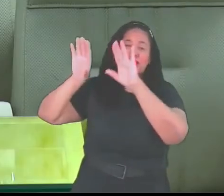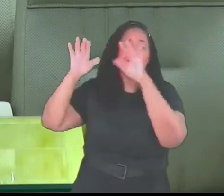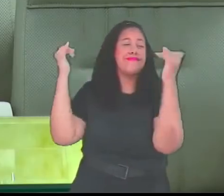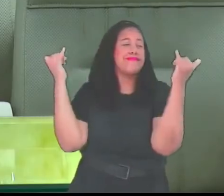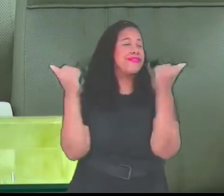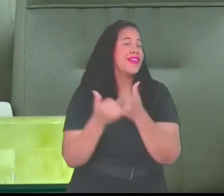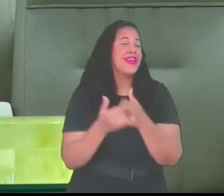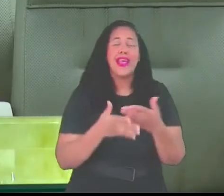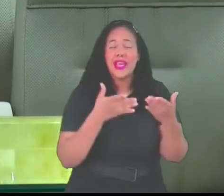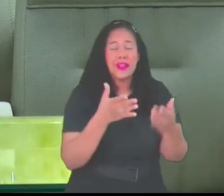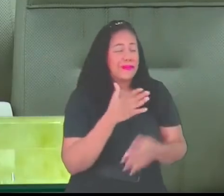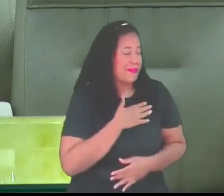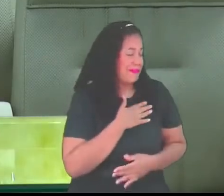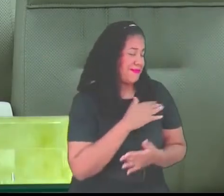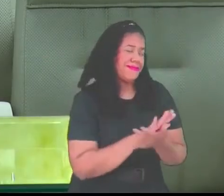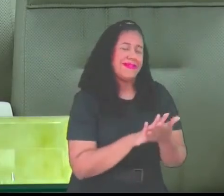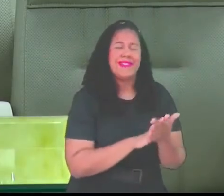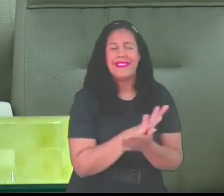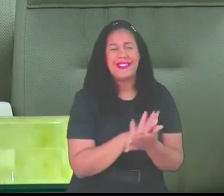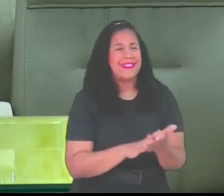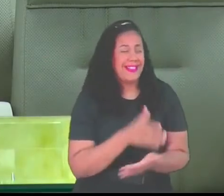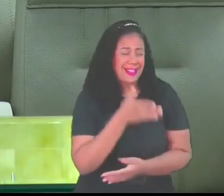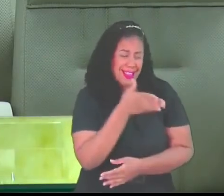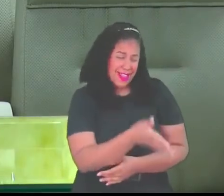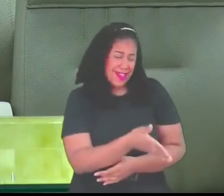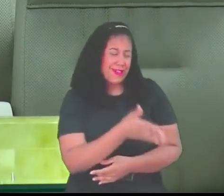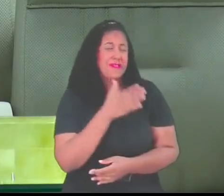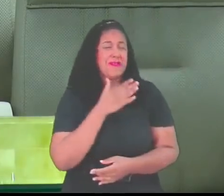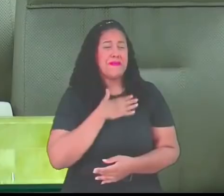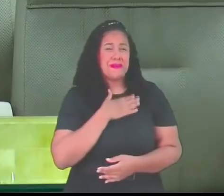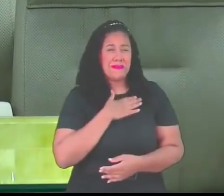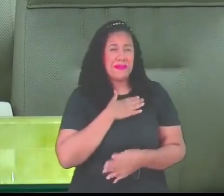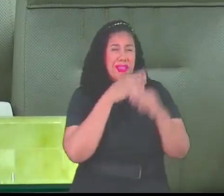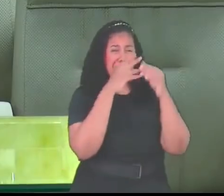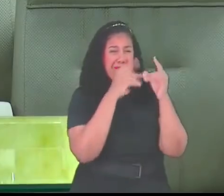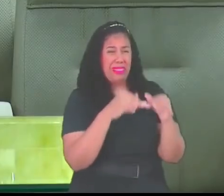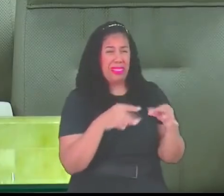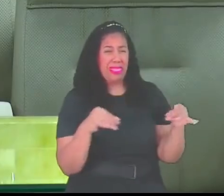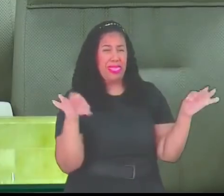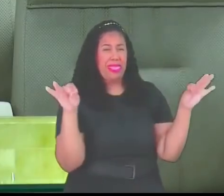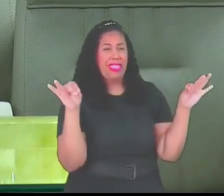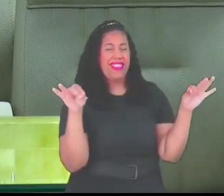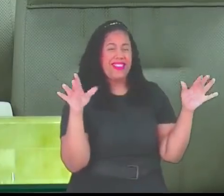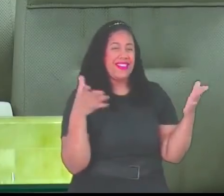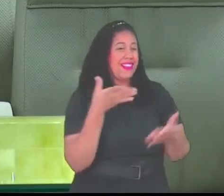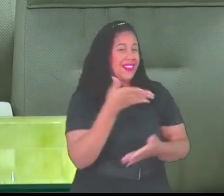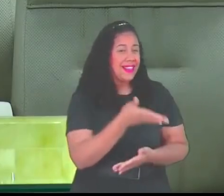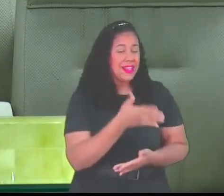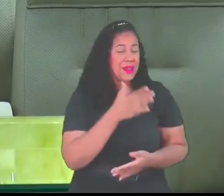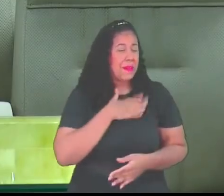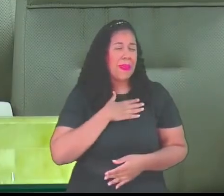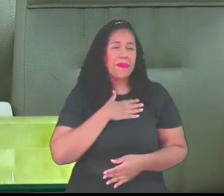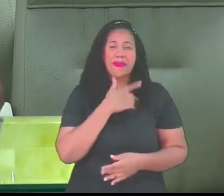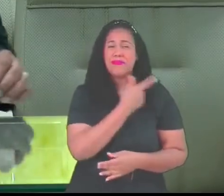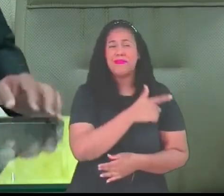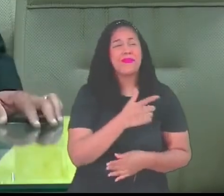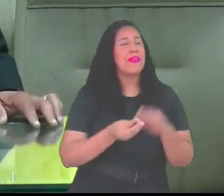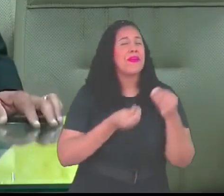dizendo: isto para mim é nada, isto para mim é poeira, isto para mim não